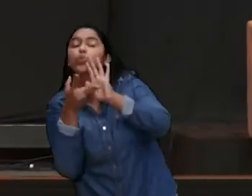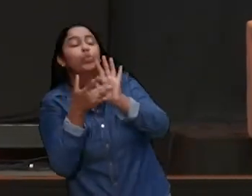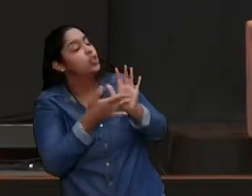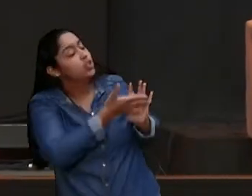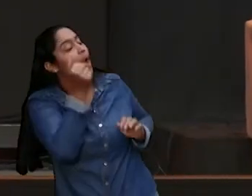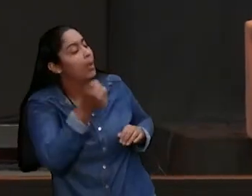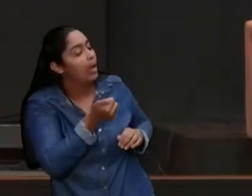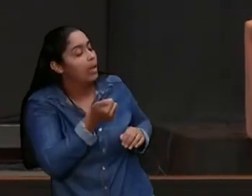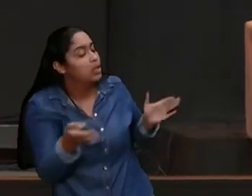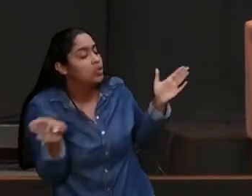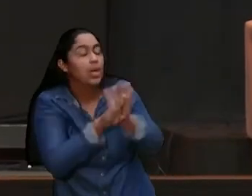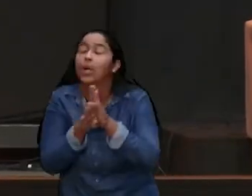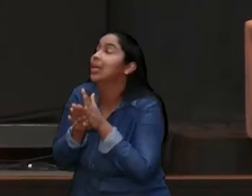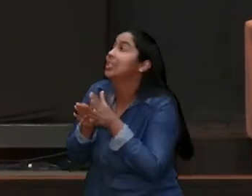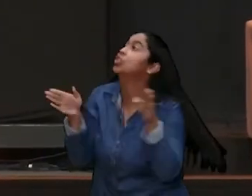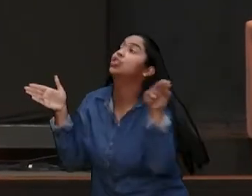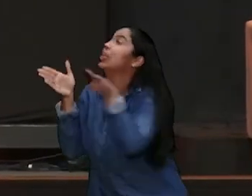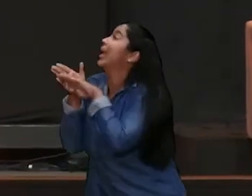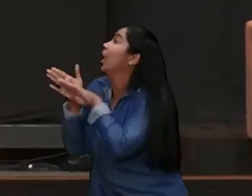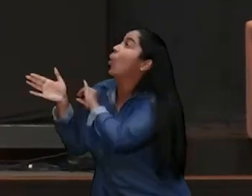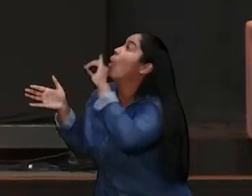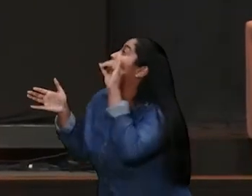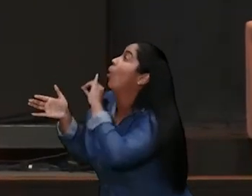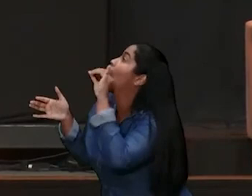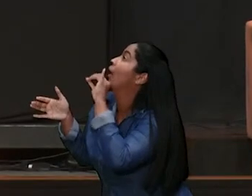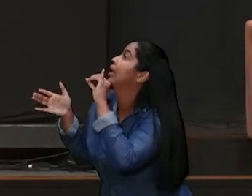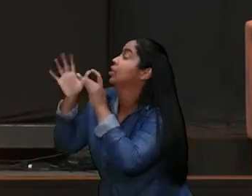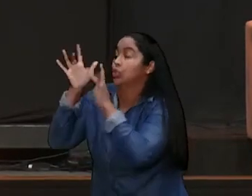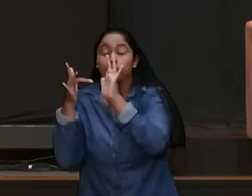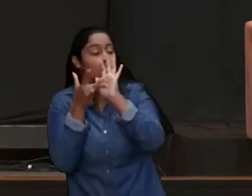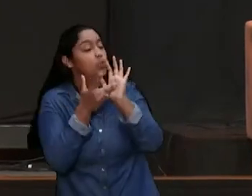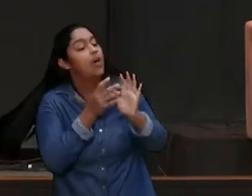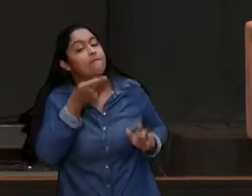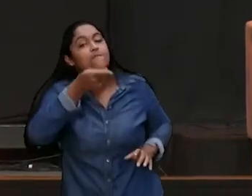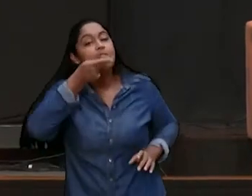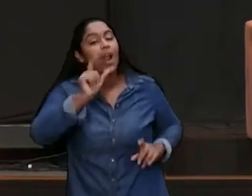Oi deixa eu te falar uma coisa tava falando com meu pai ele te ama